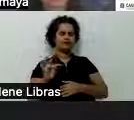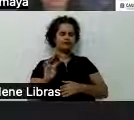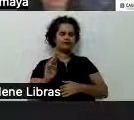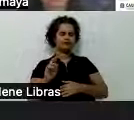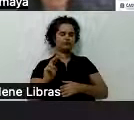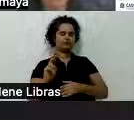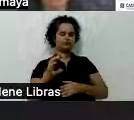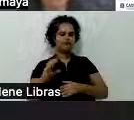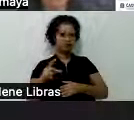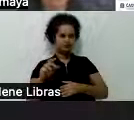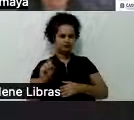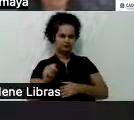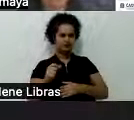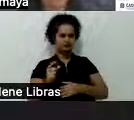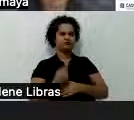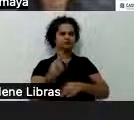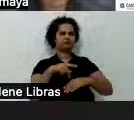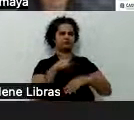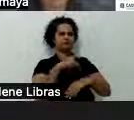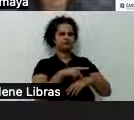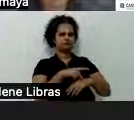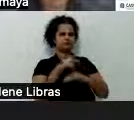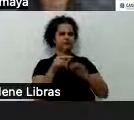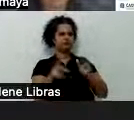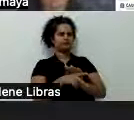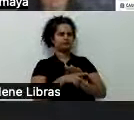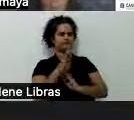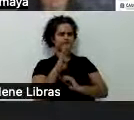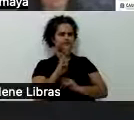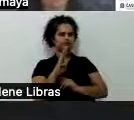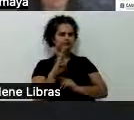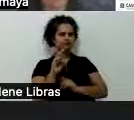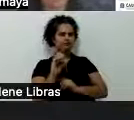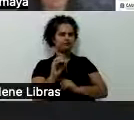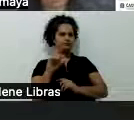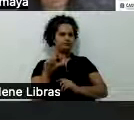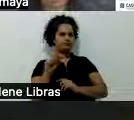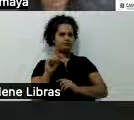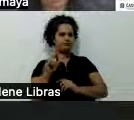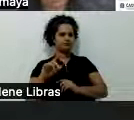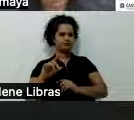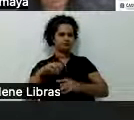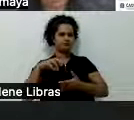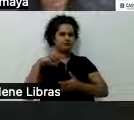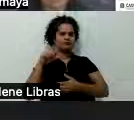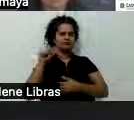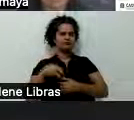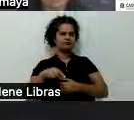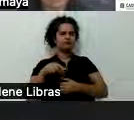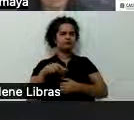Aqui é a foto da primeira praça de Bolsio, no centro, que era um terreno vazio,